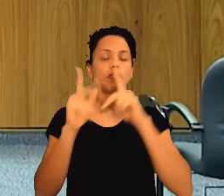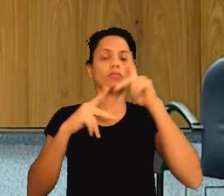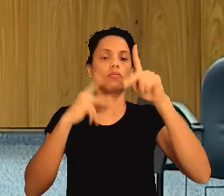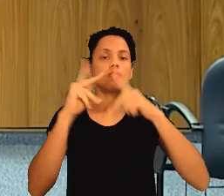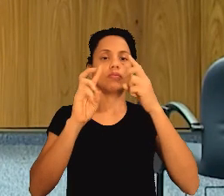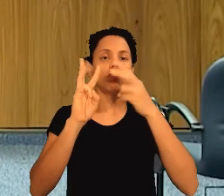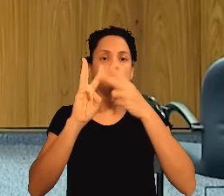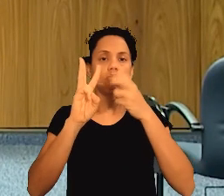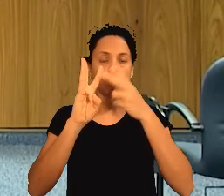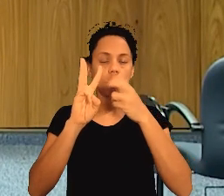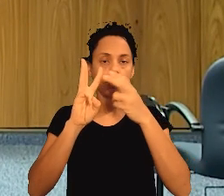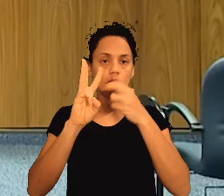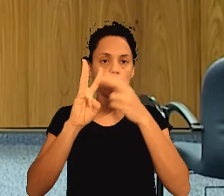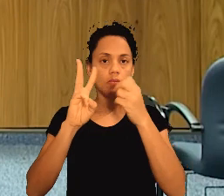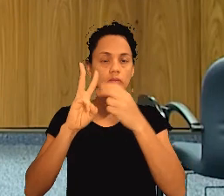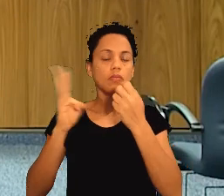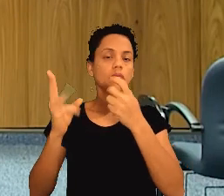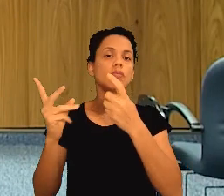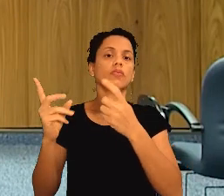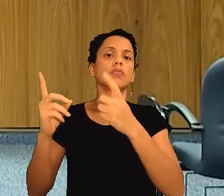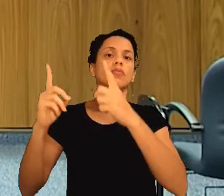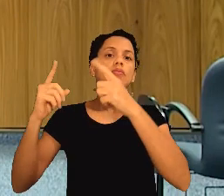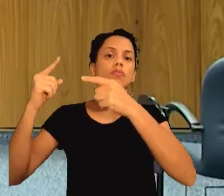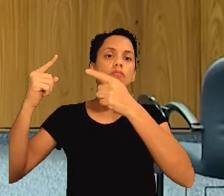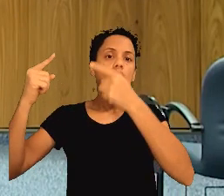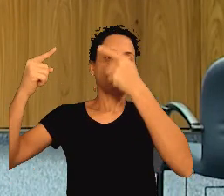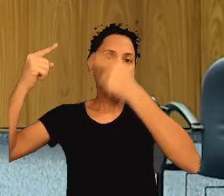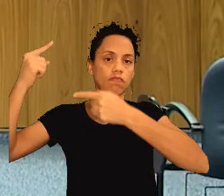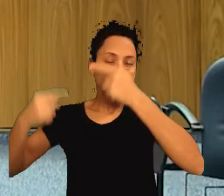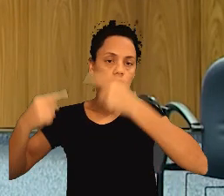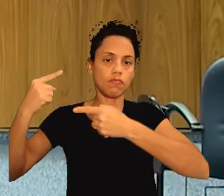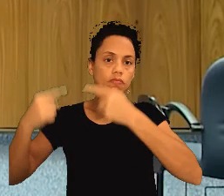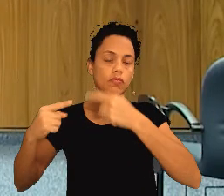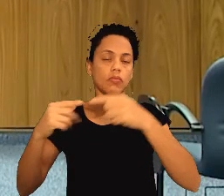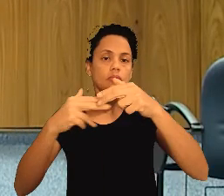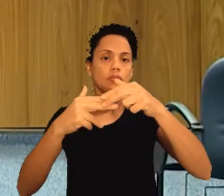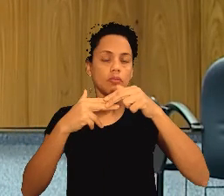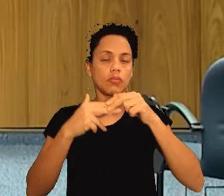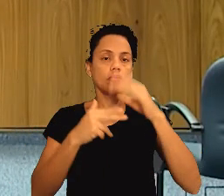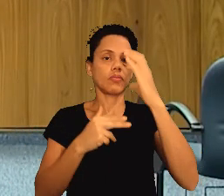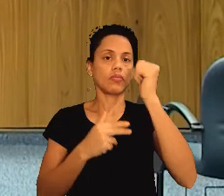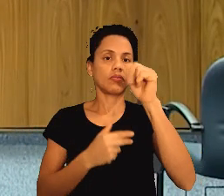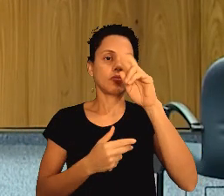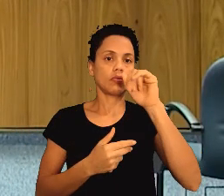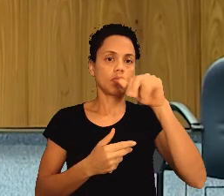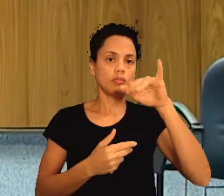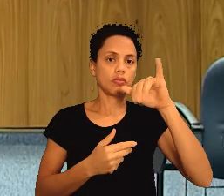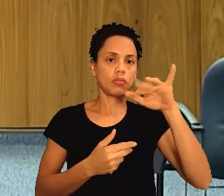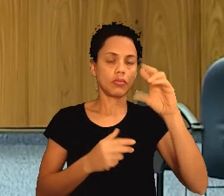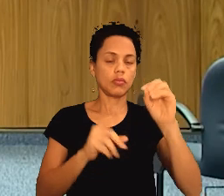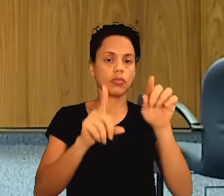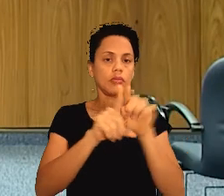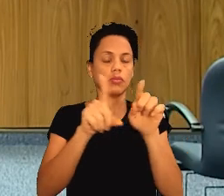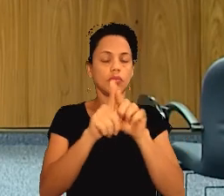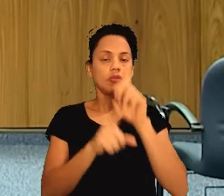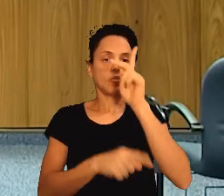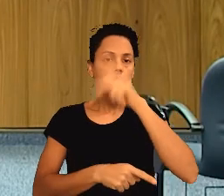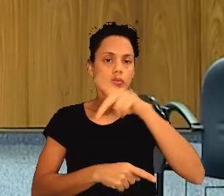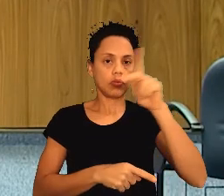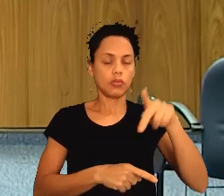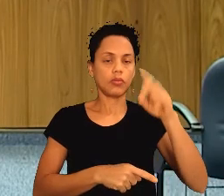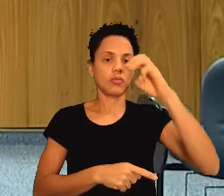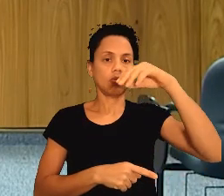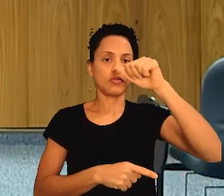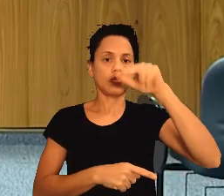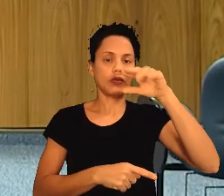Disputa, que é organizado pela professora Manuela Carneiro da Cunha e pelo professor Samuel Barbosa. Eu vou